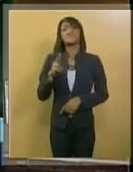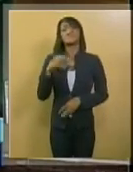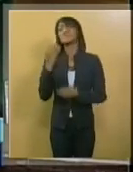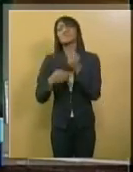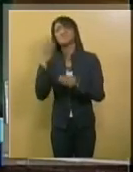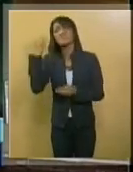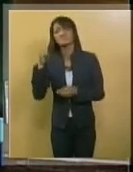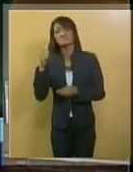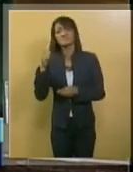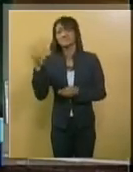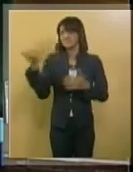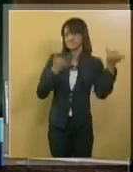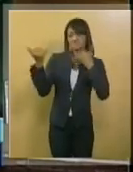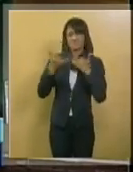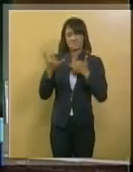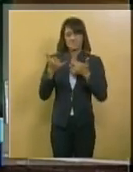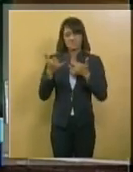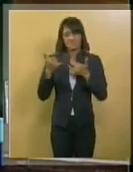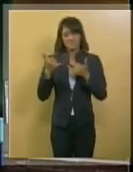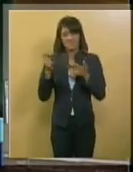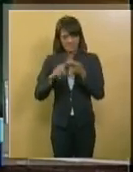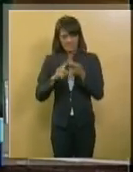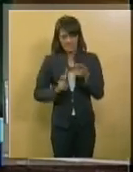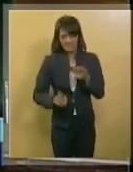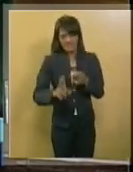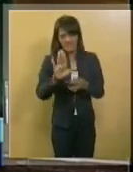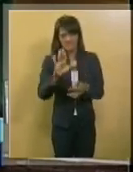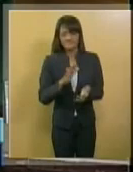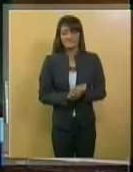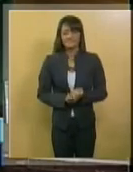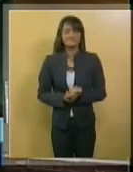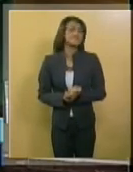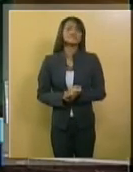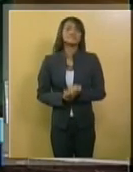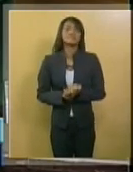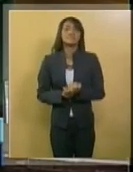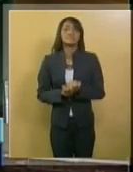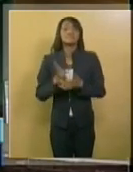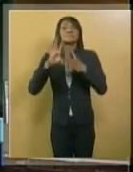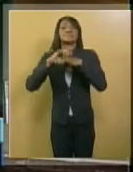Sou a denunciante. Tem muito mais, senhores. Mas vamos entrar na leishmania.